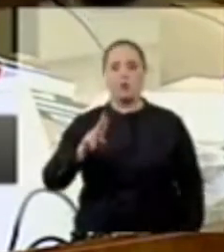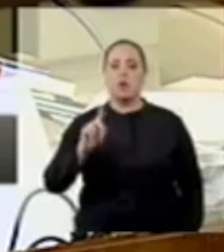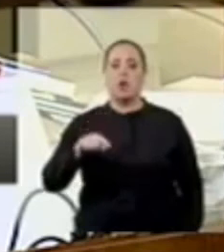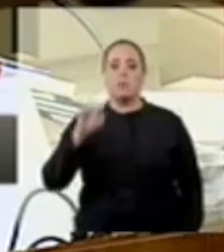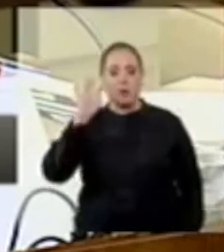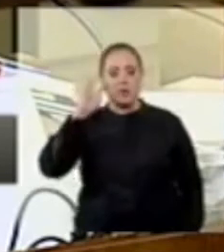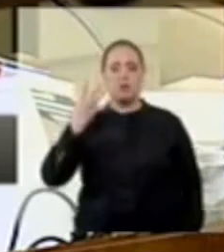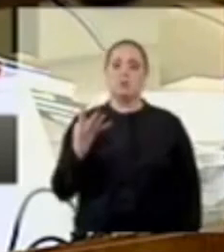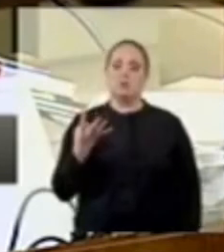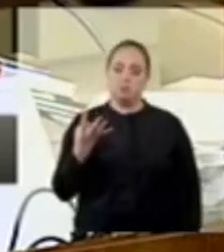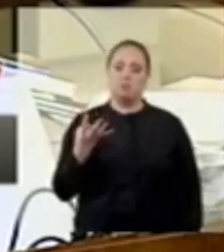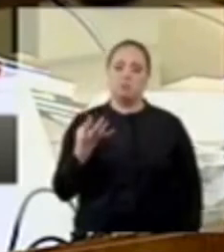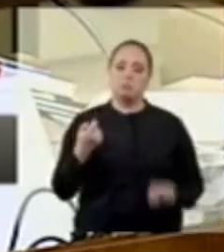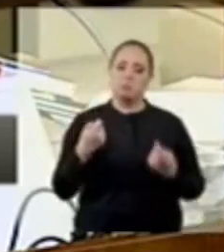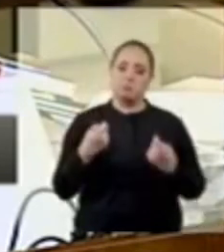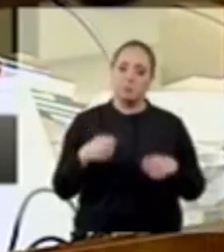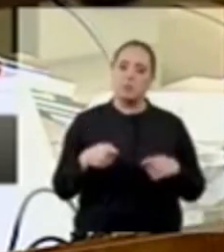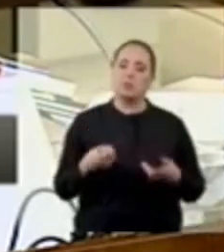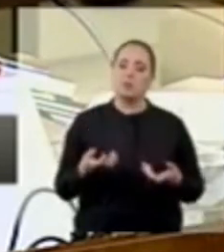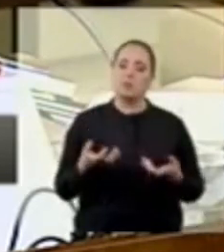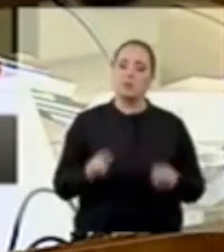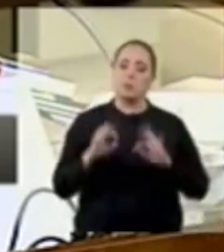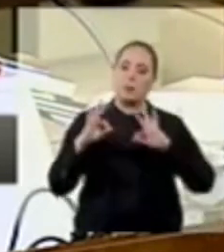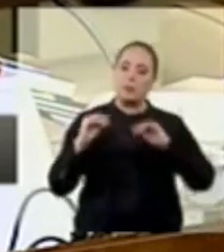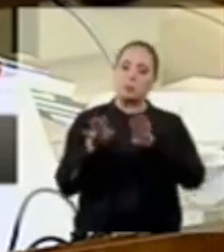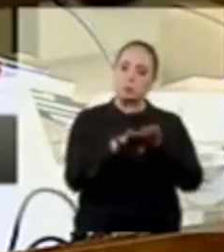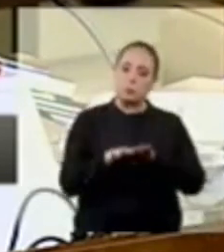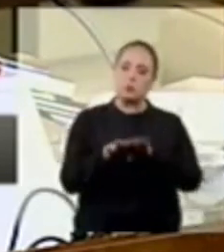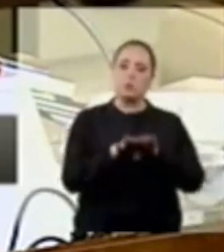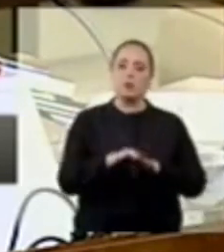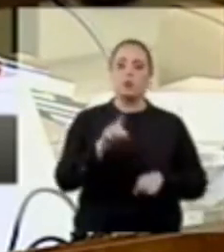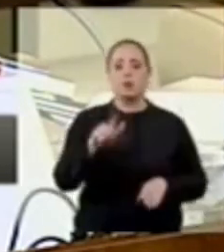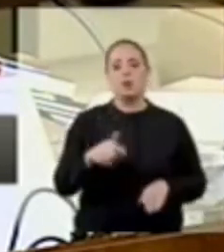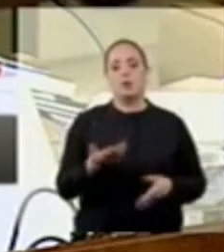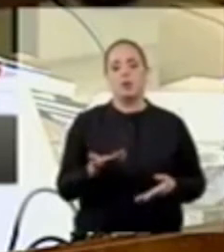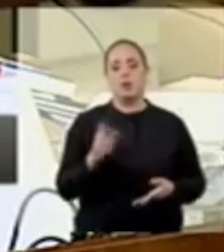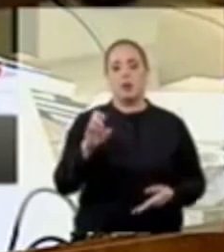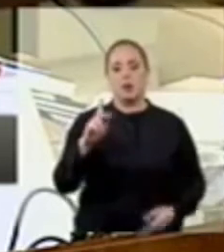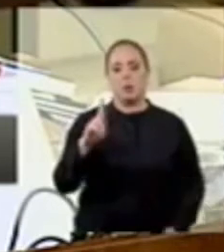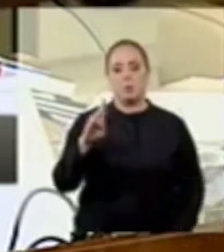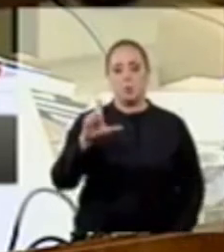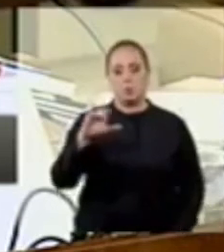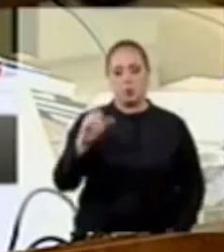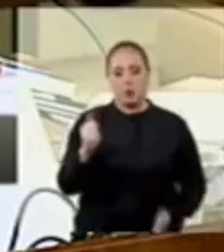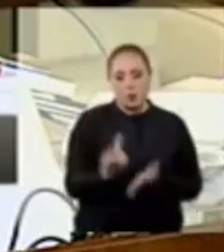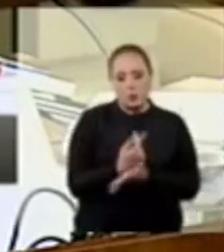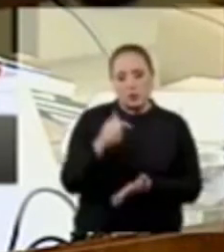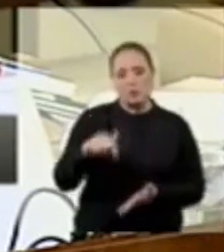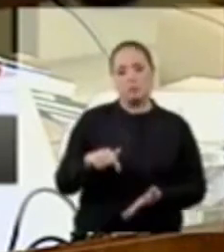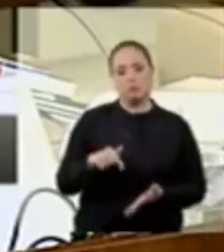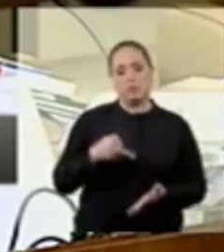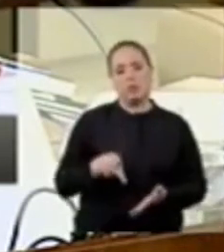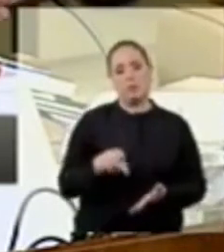que republicanamente deve valer para todos assim é numa república assim é no reto caminho